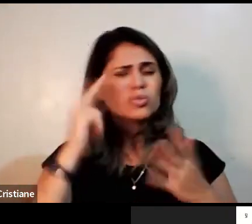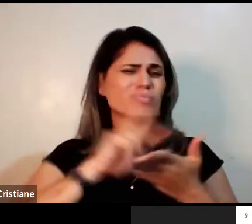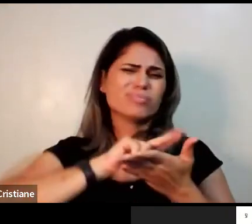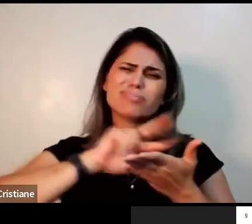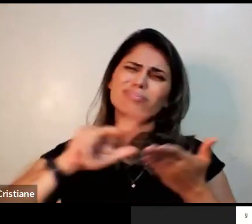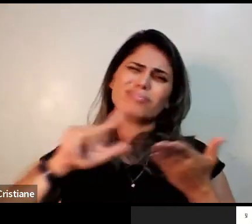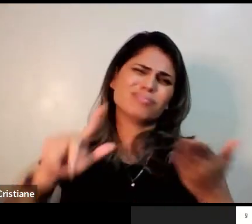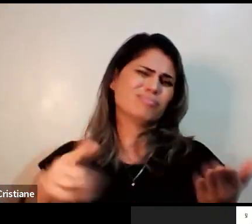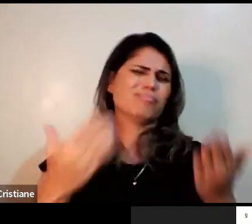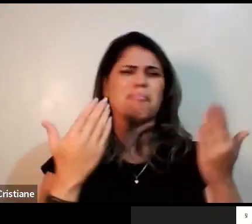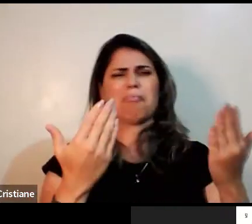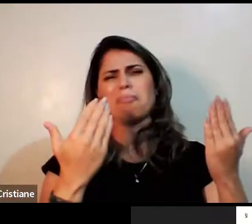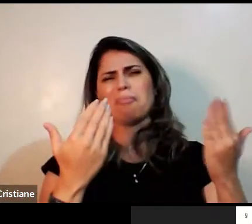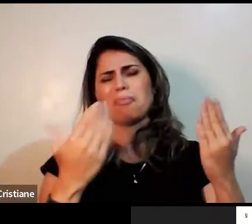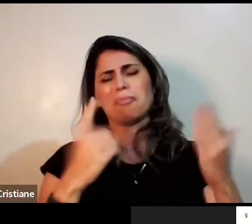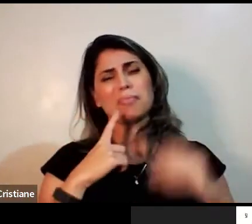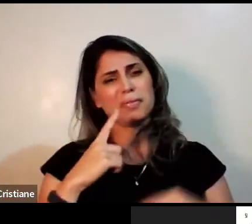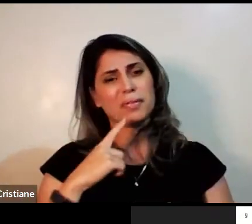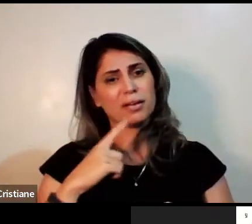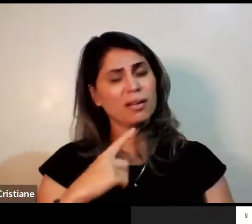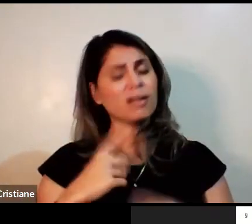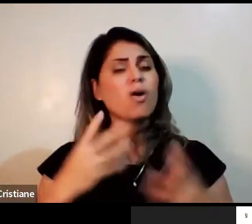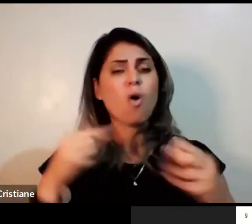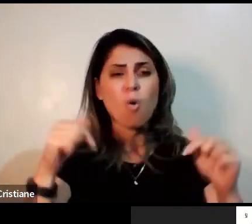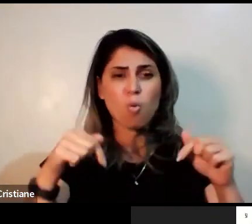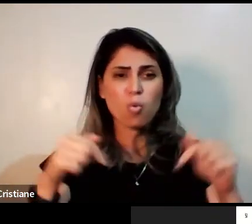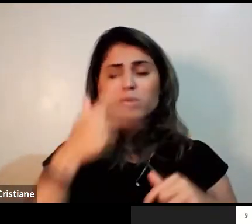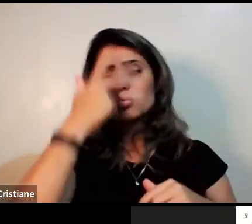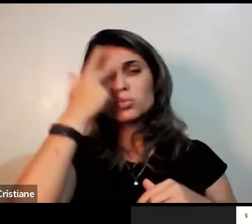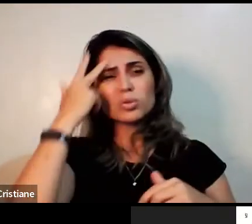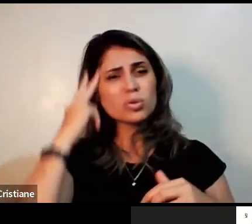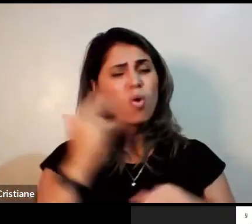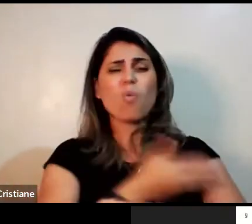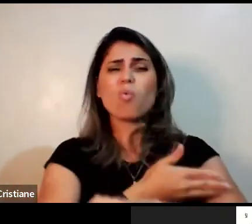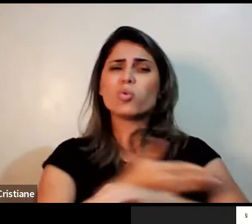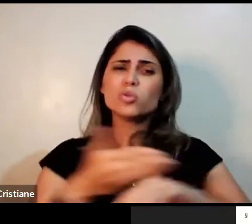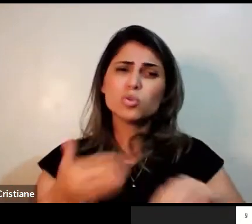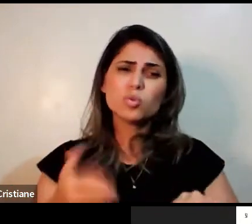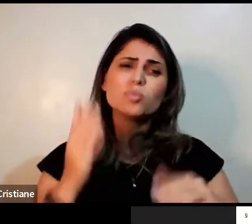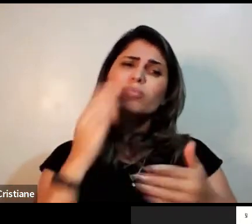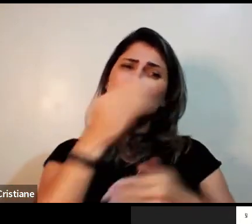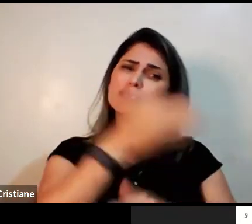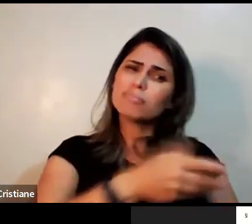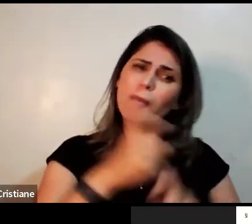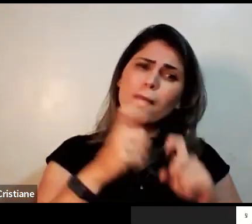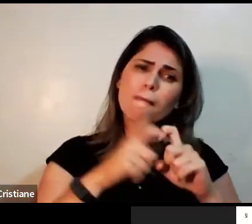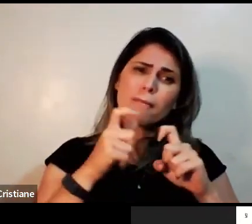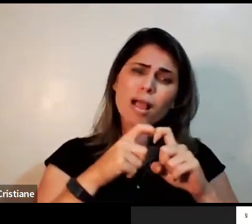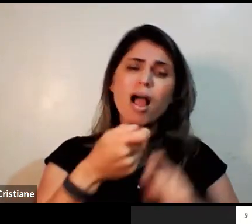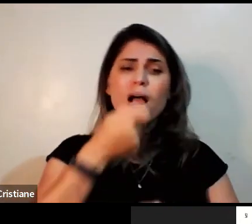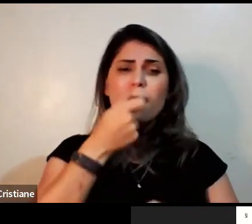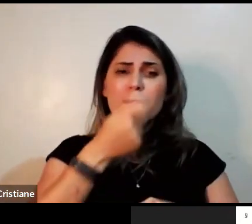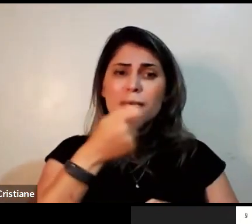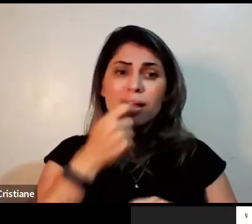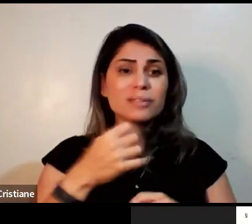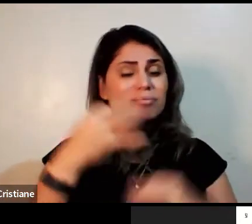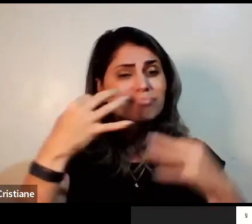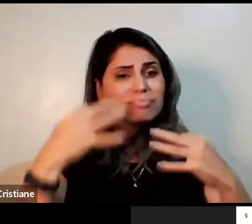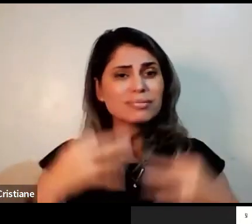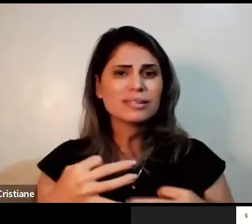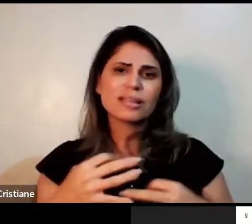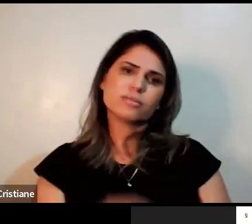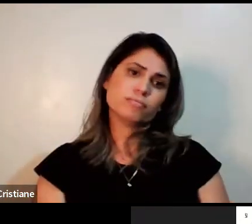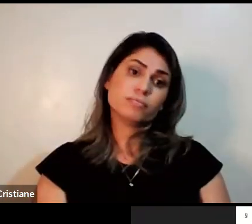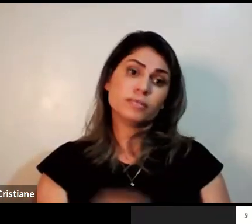muito acostumado, médico, farmácia, receita. E talvez a gente não abra a mente para tanta coisa boa que tem. E você